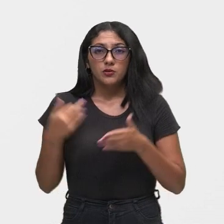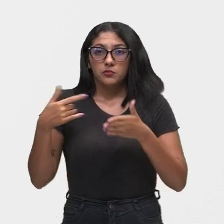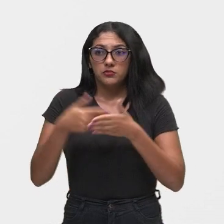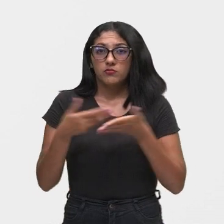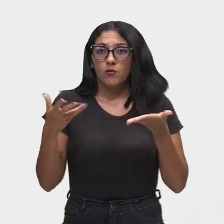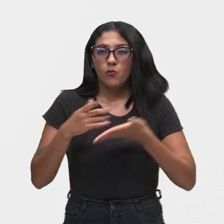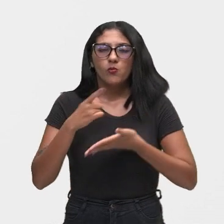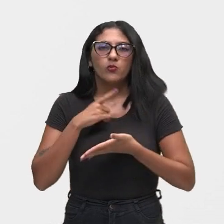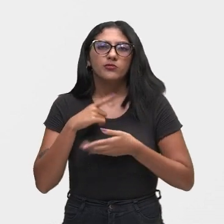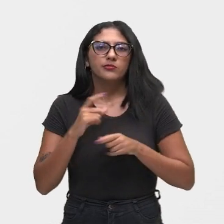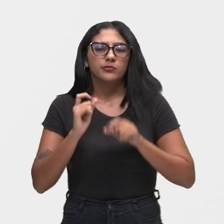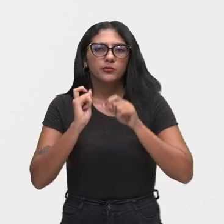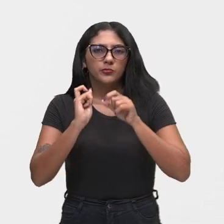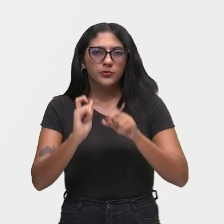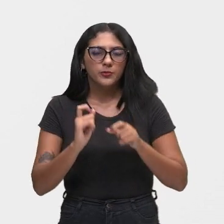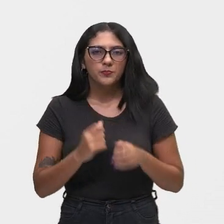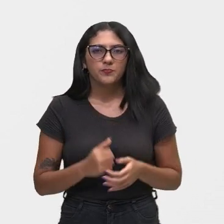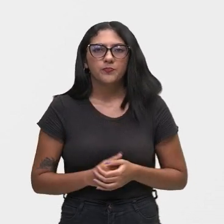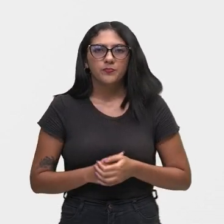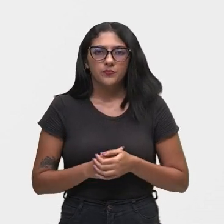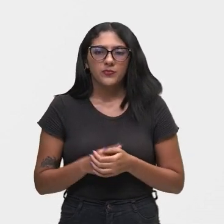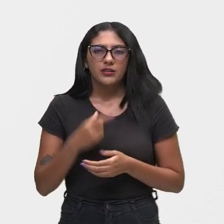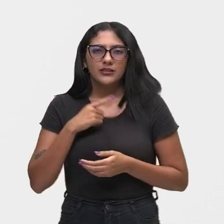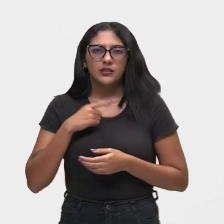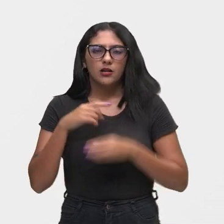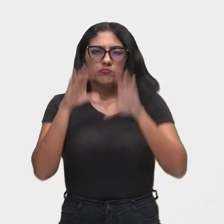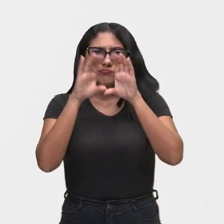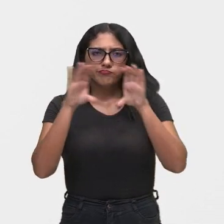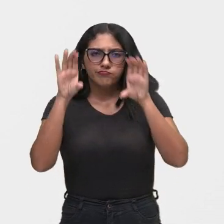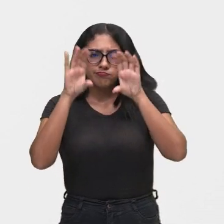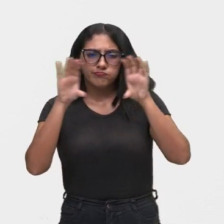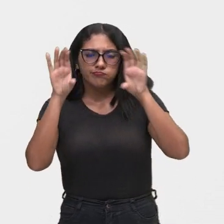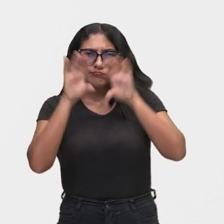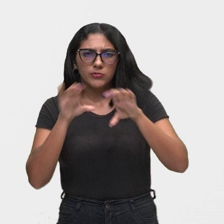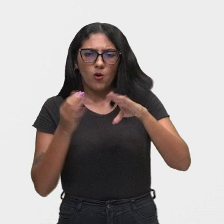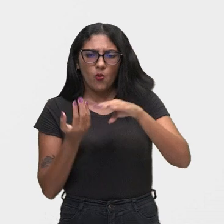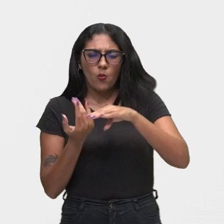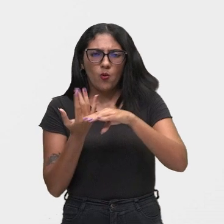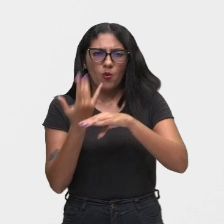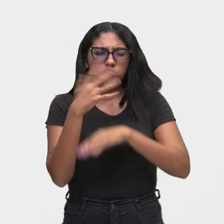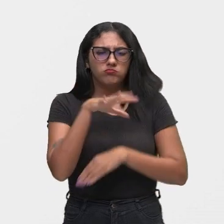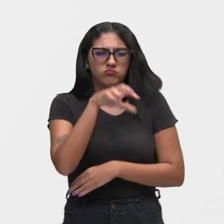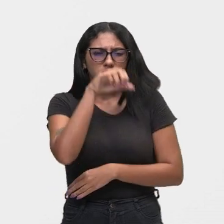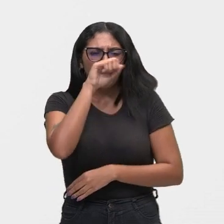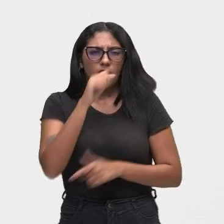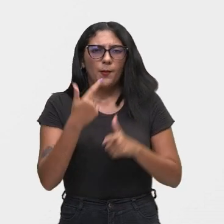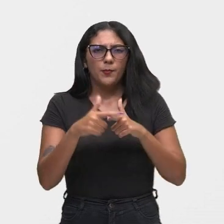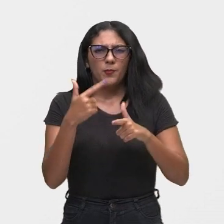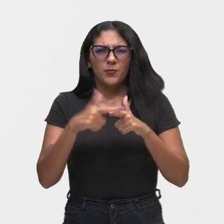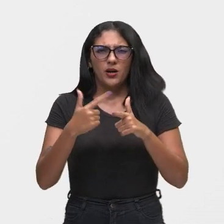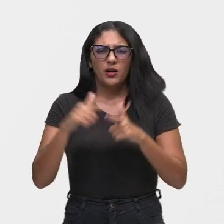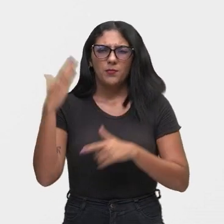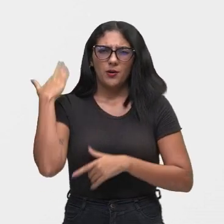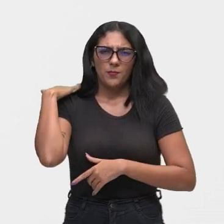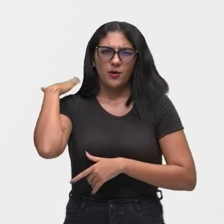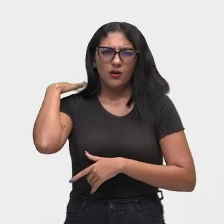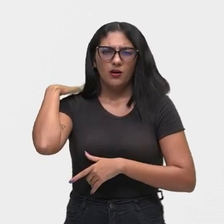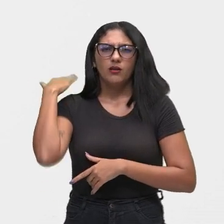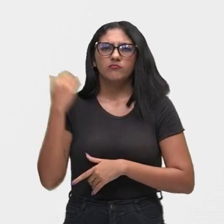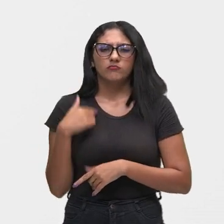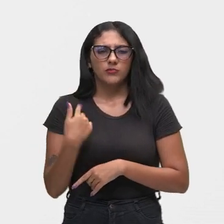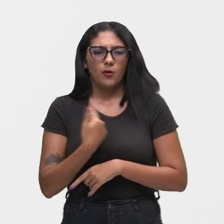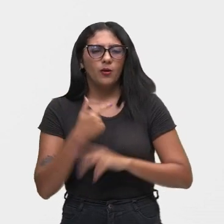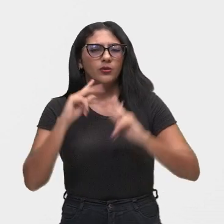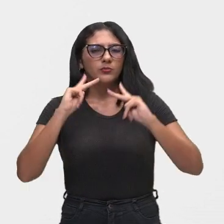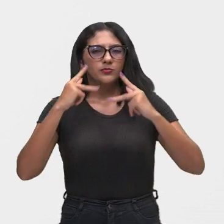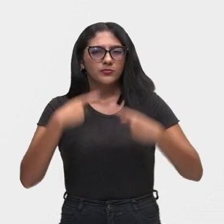grandes responsáveis, né, por essa poluição atmosférica, por problemas de saúde nos seres humanos,